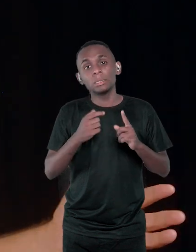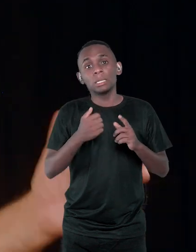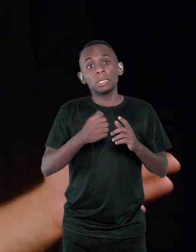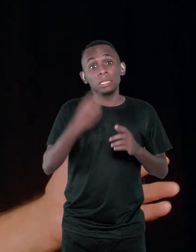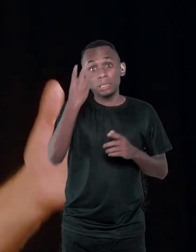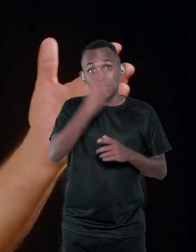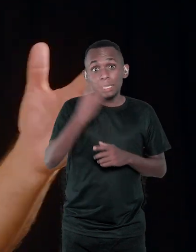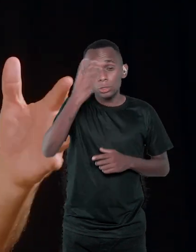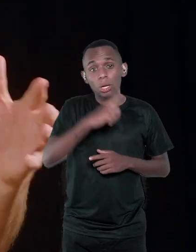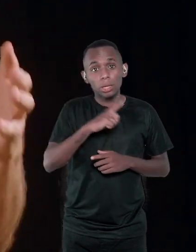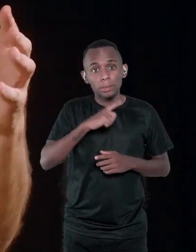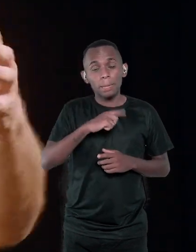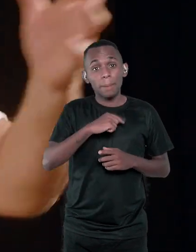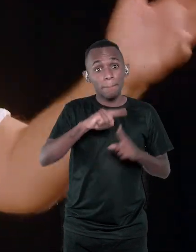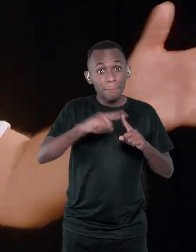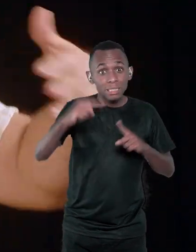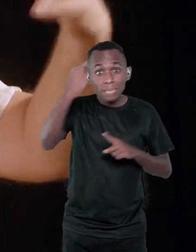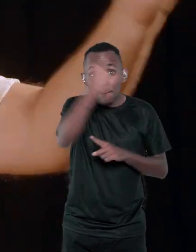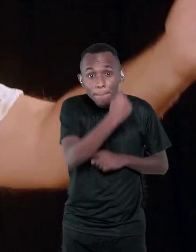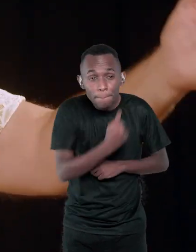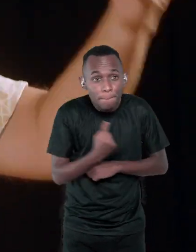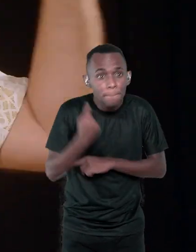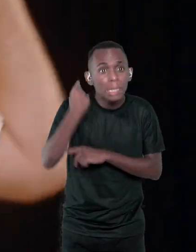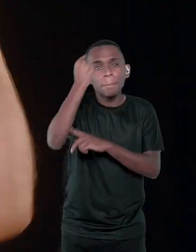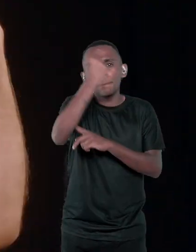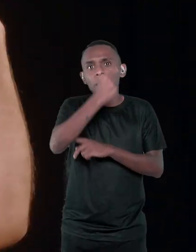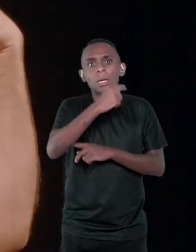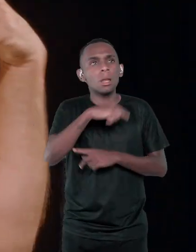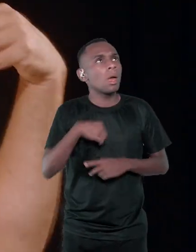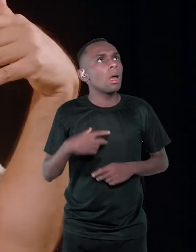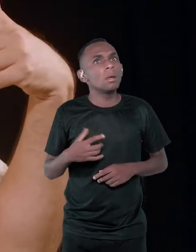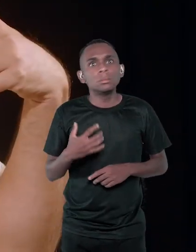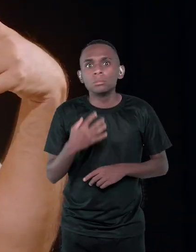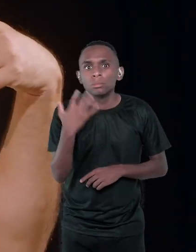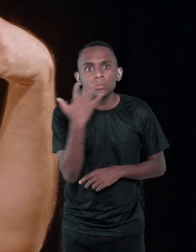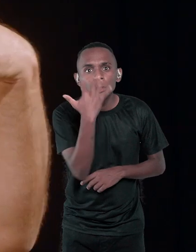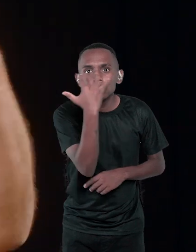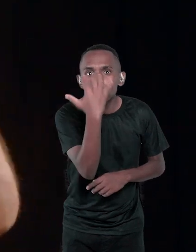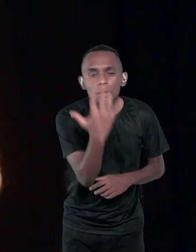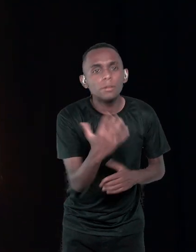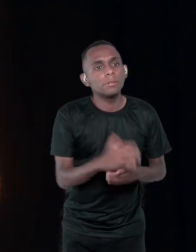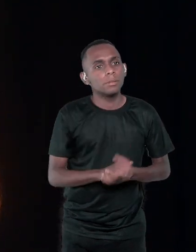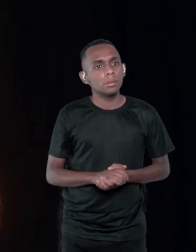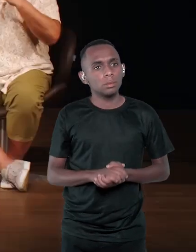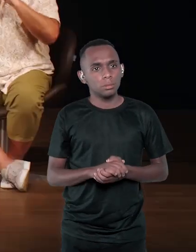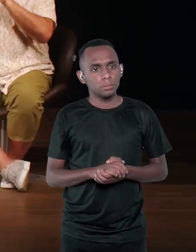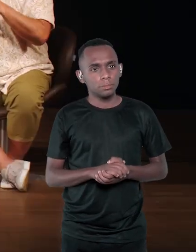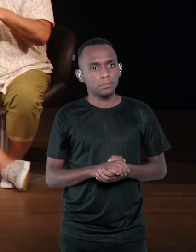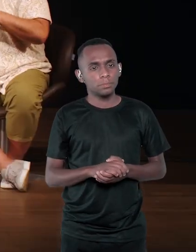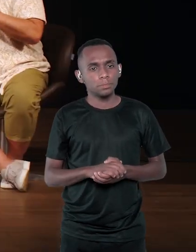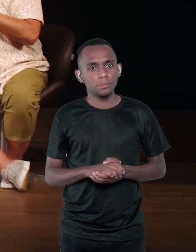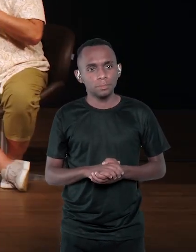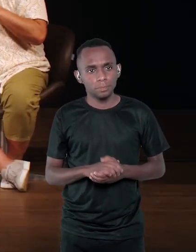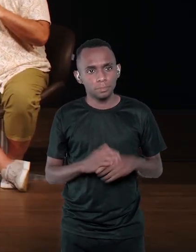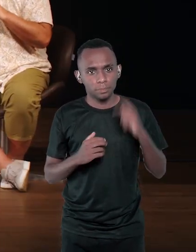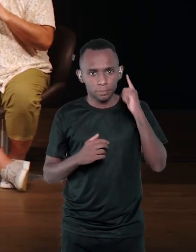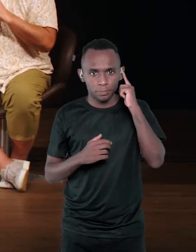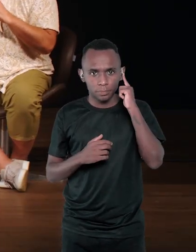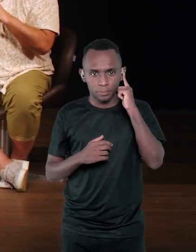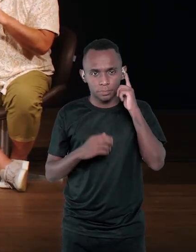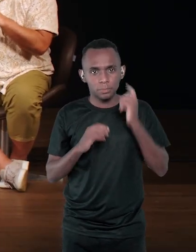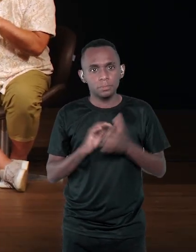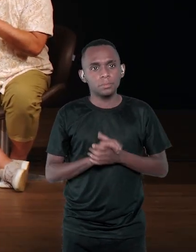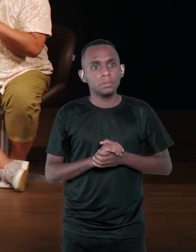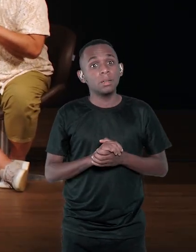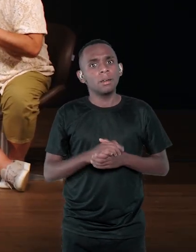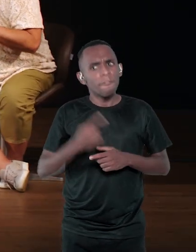enlouquecida. Babilônia é o filme que é do cara que fez La La Land, que foi super esnobado aqui. Não entrando no streaming, ó.